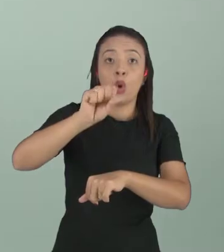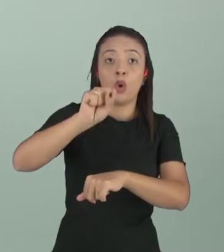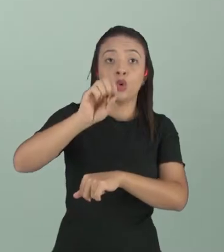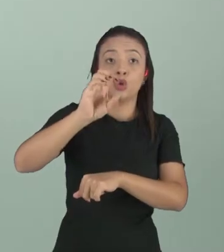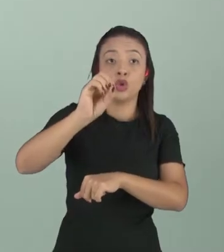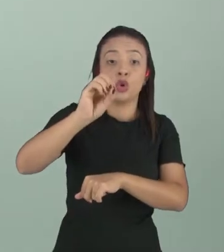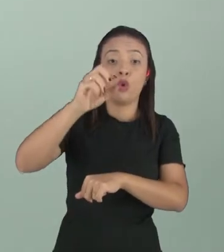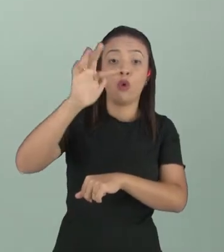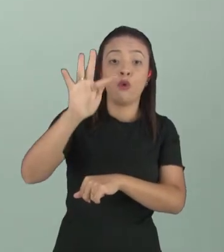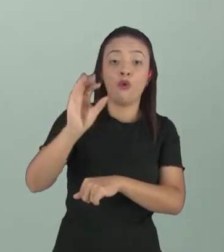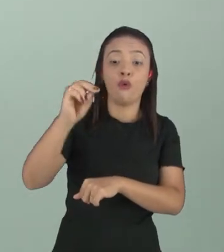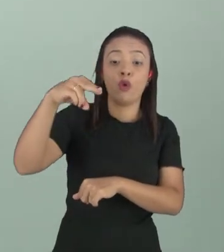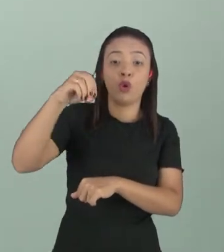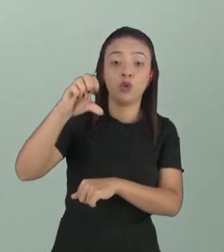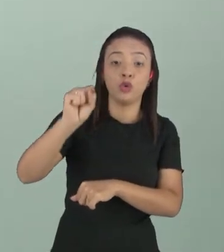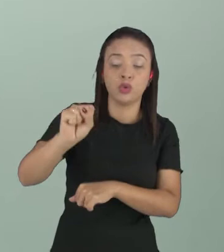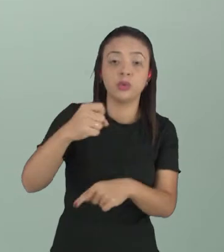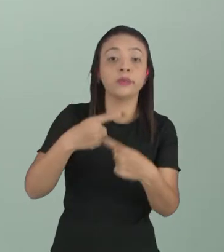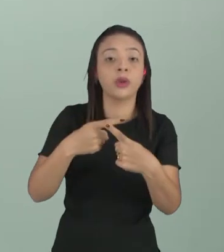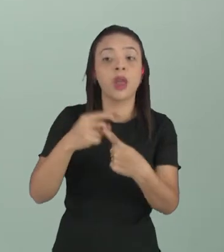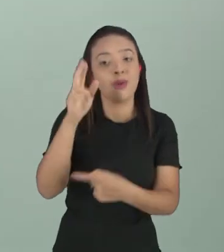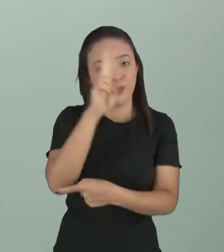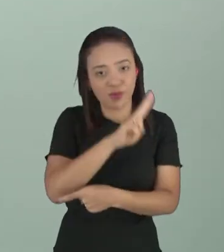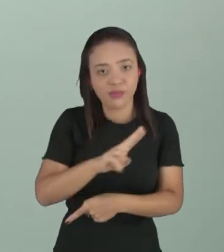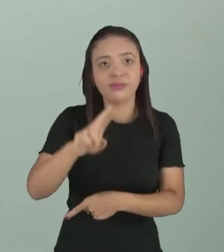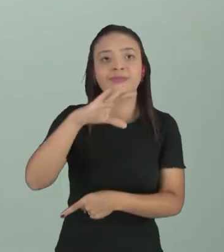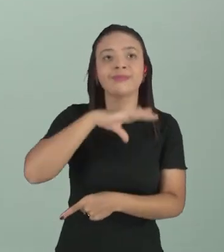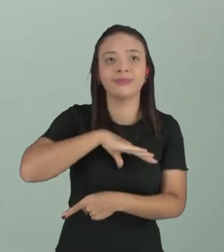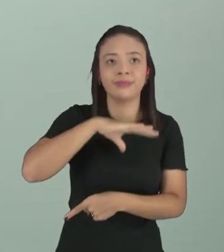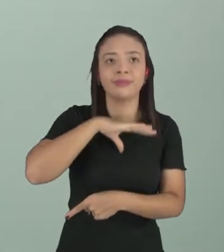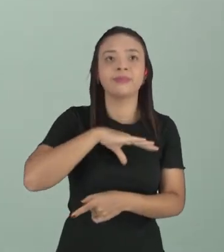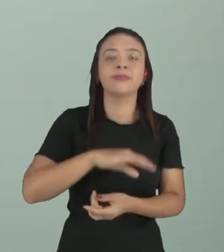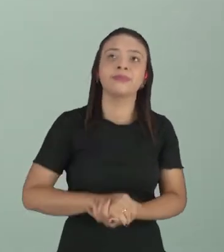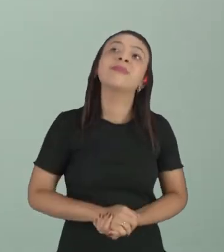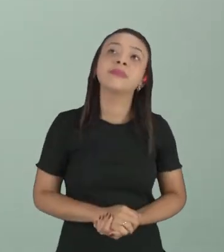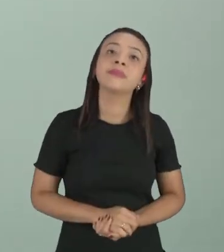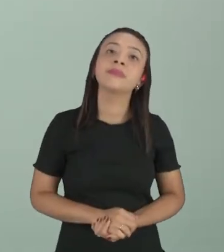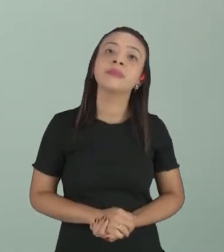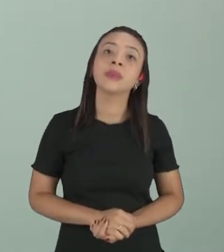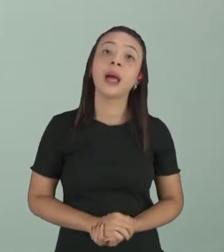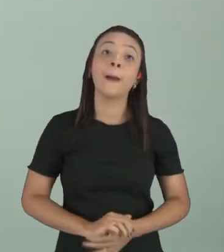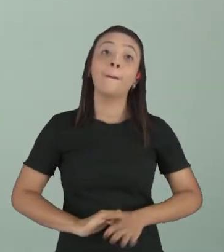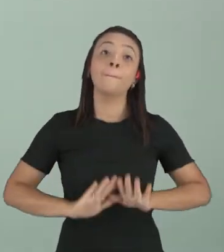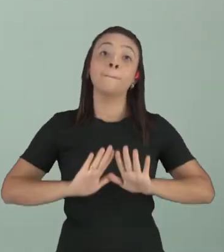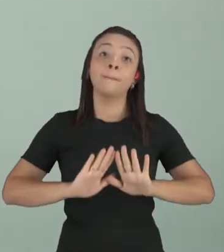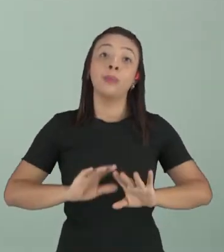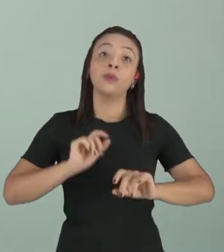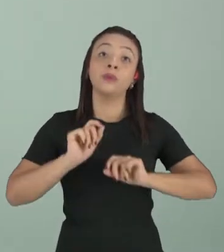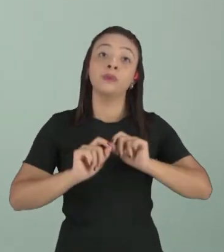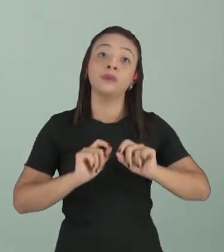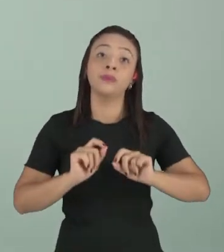que falam português, tá bom? Mais do que diferenciar, pessoal,